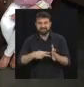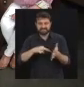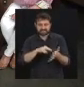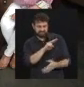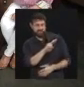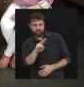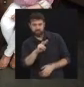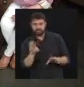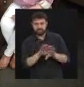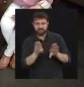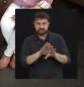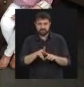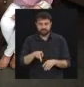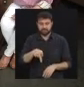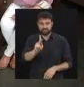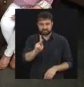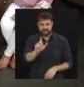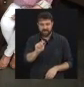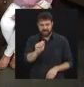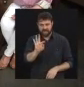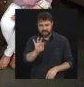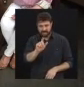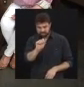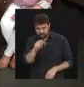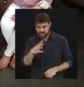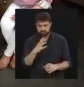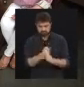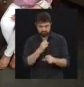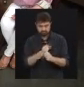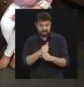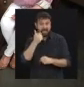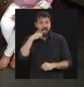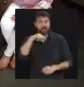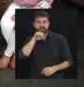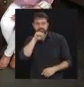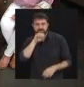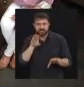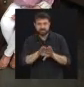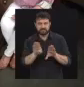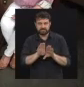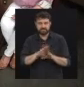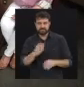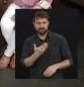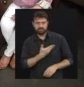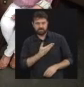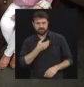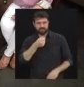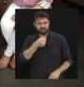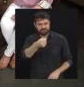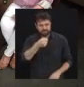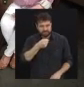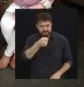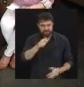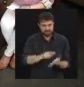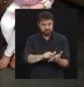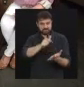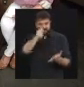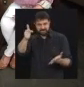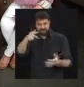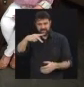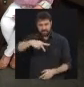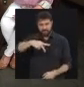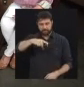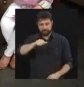E também com a Kátia, que é a mãe da Amanda, ela é contadora. E o nosso colega, jornalista